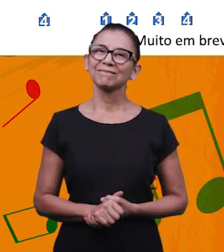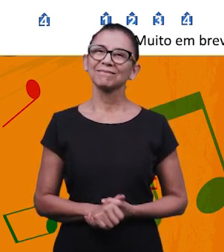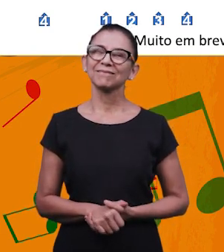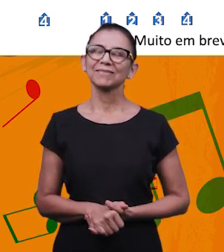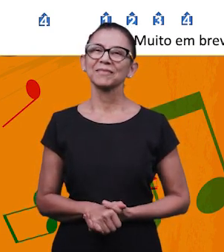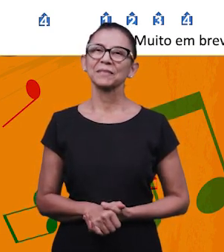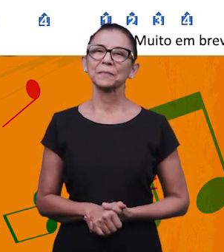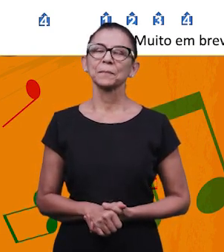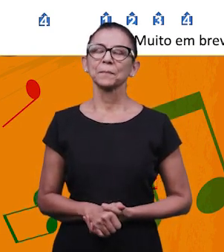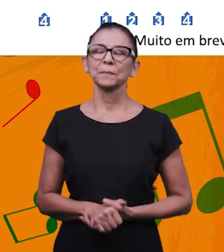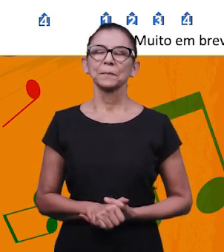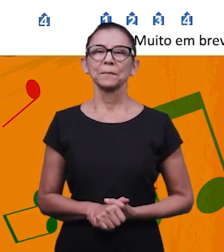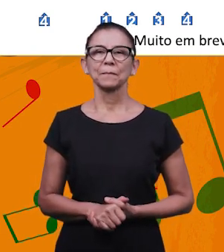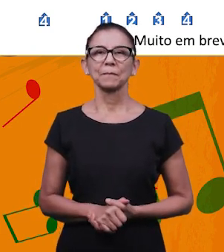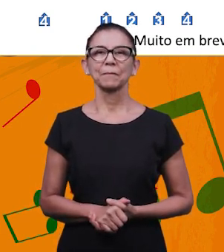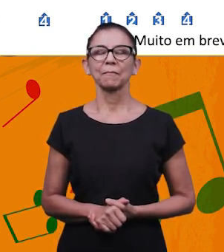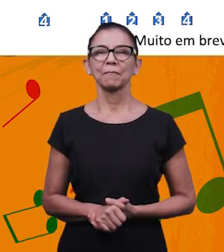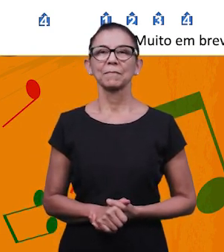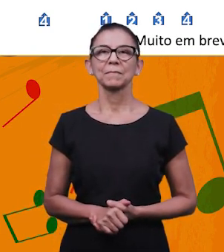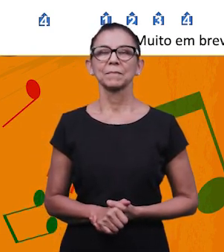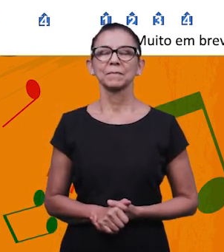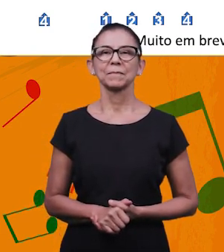Vamos juntar?